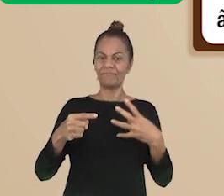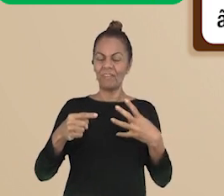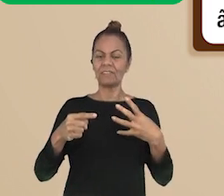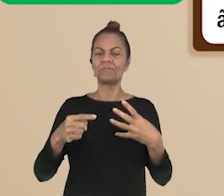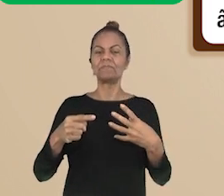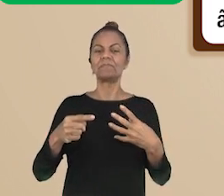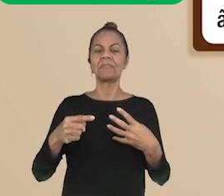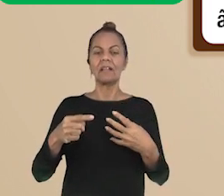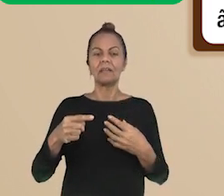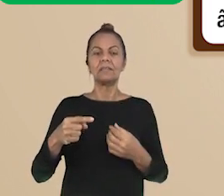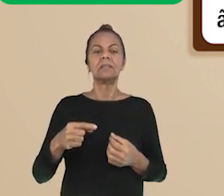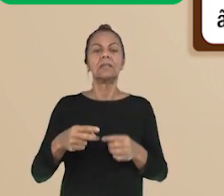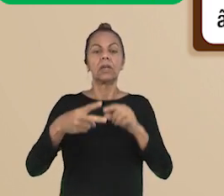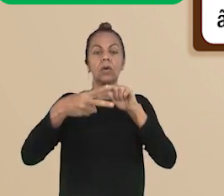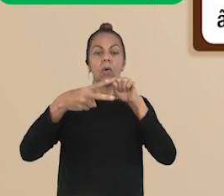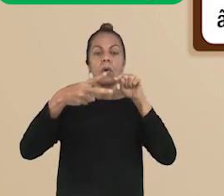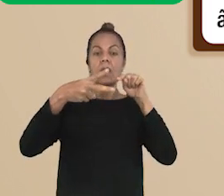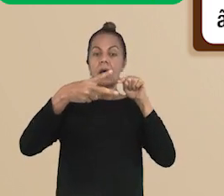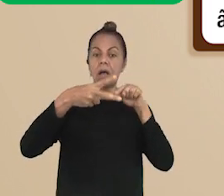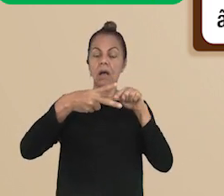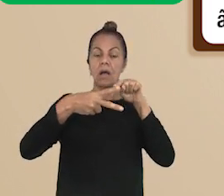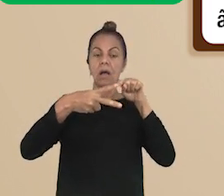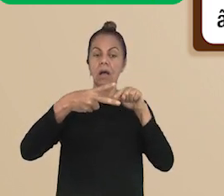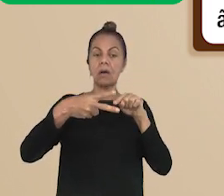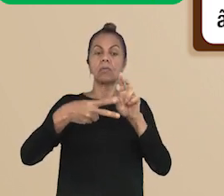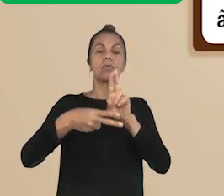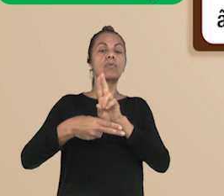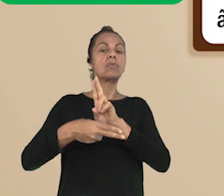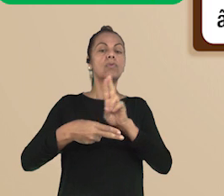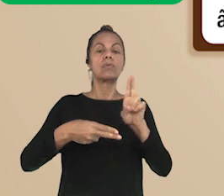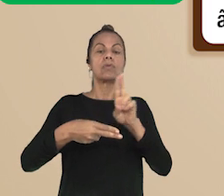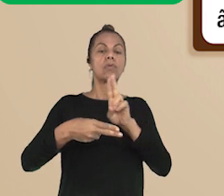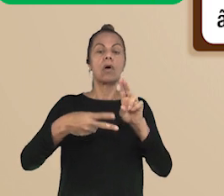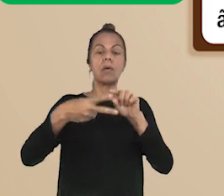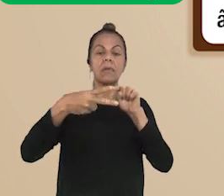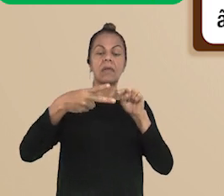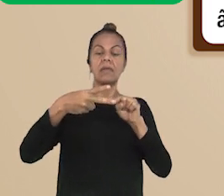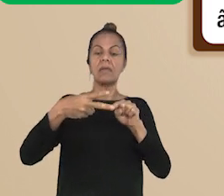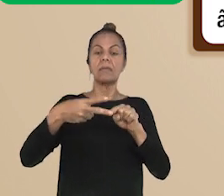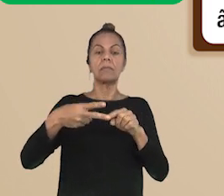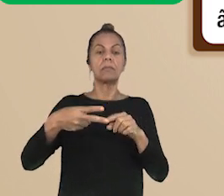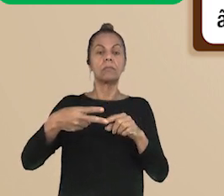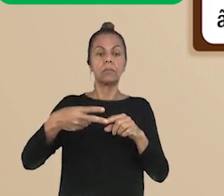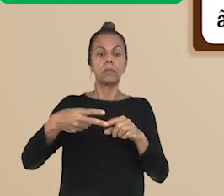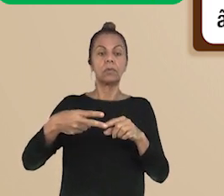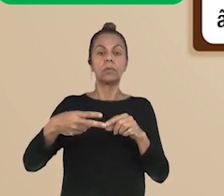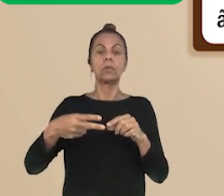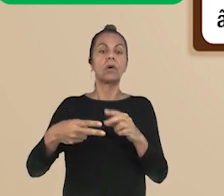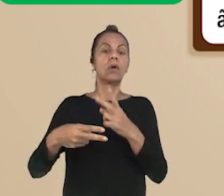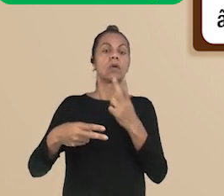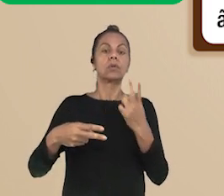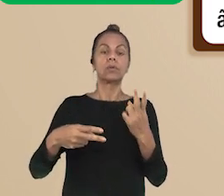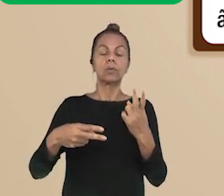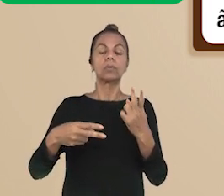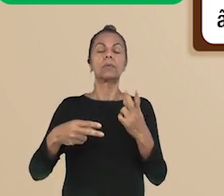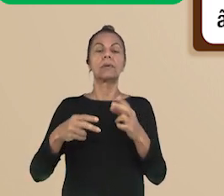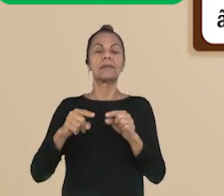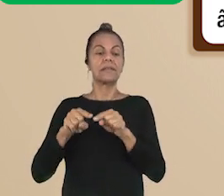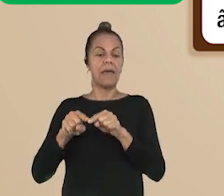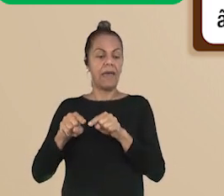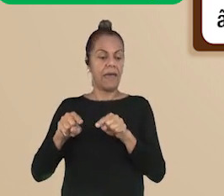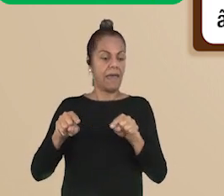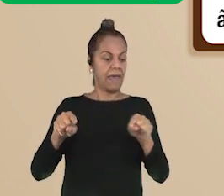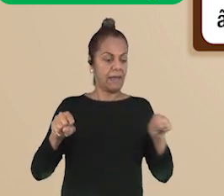prefixo quadri, que significa 4. Que o ângulo é o nome que se dá à abertura formada por